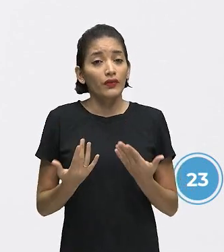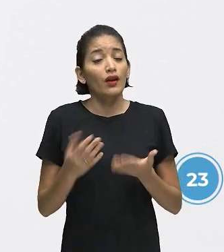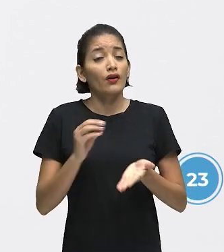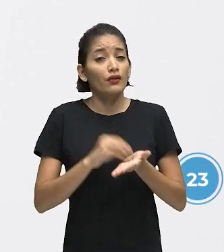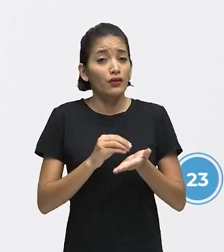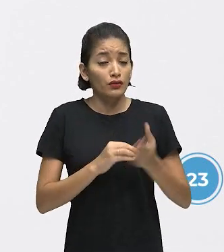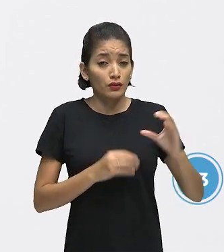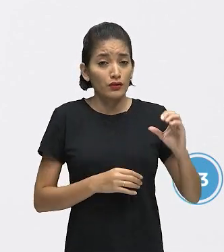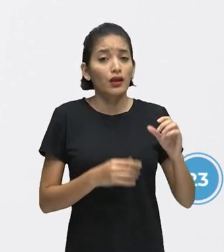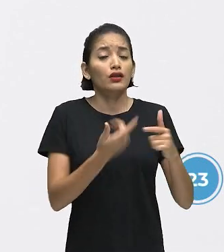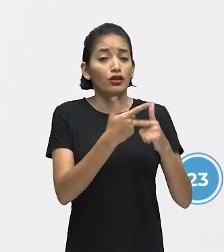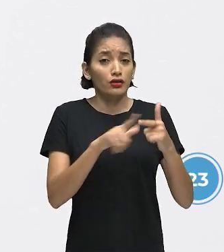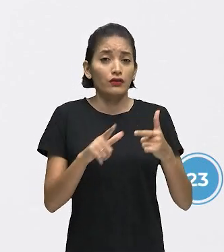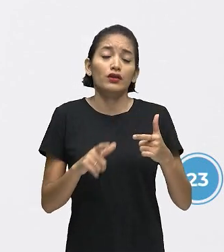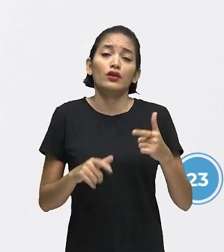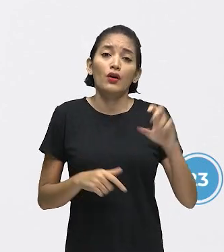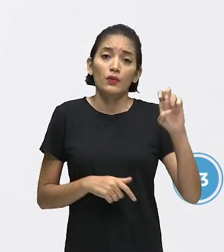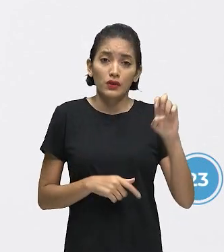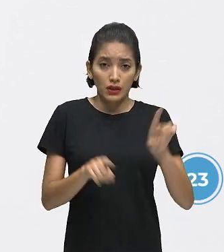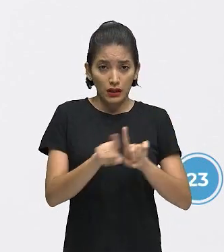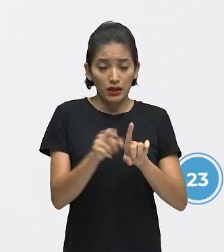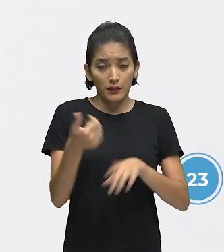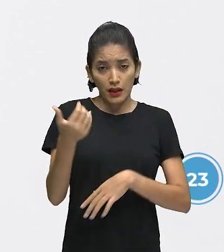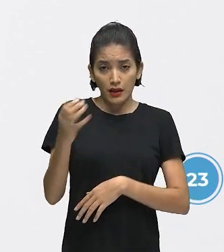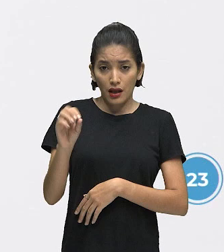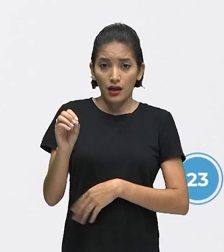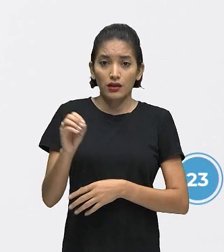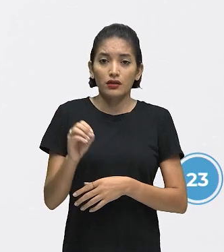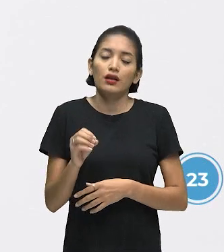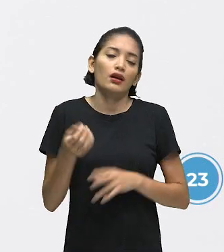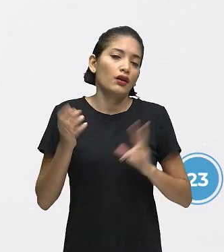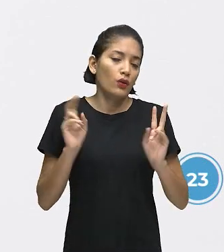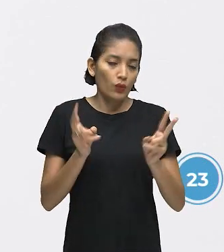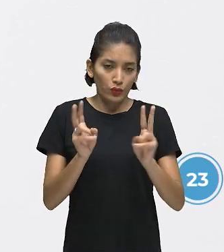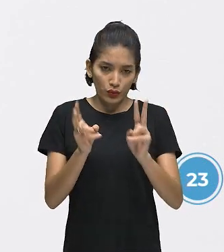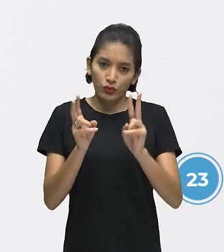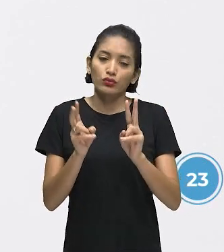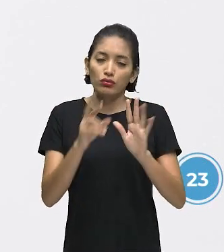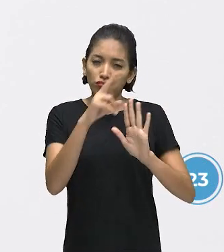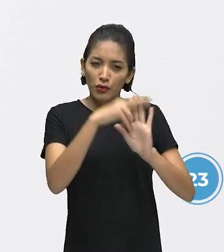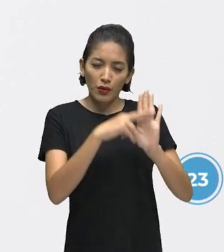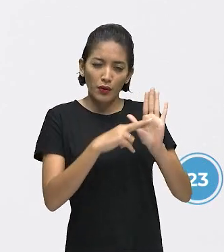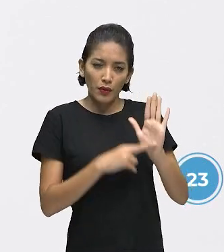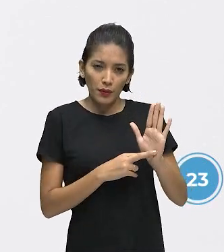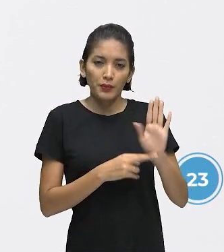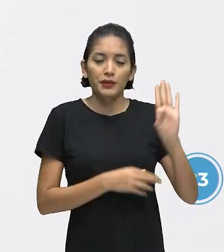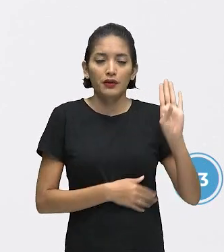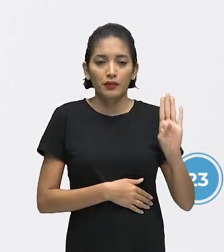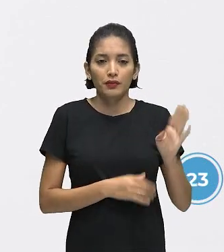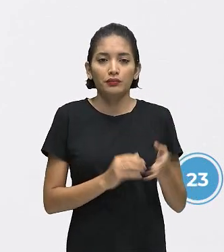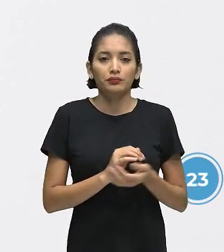divisível por 5 e por 10. Mesmo critério da letra B, ó.